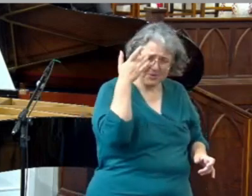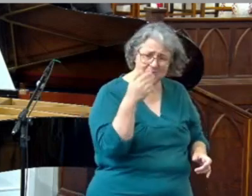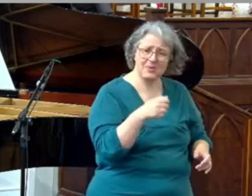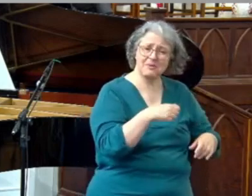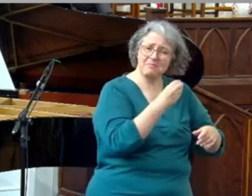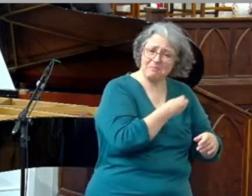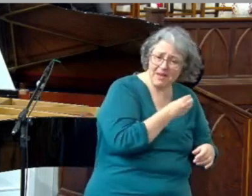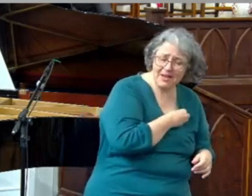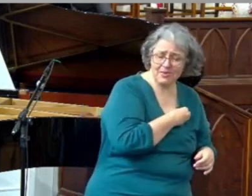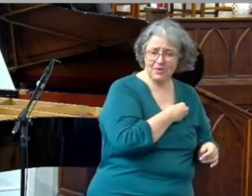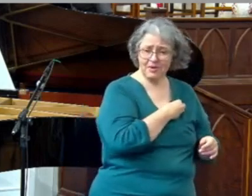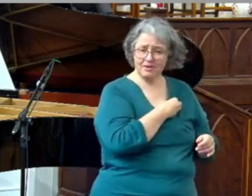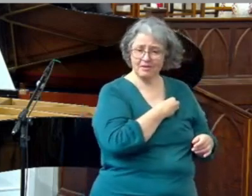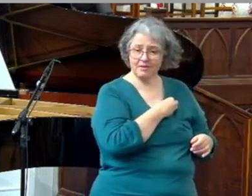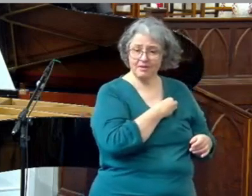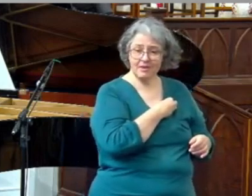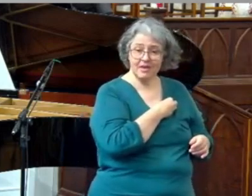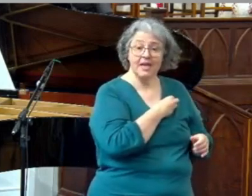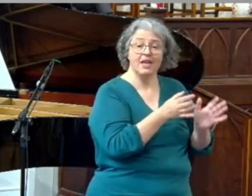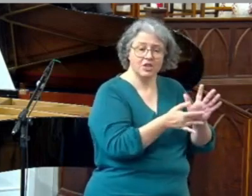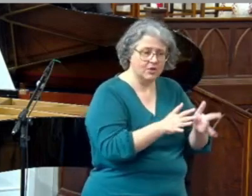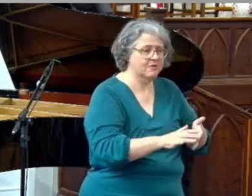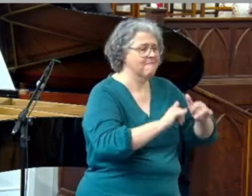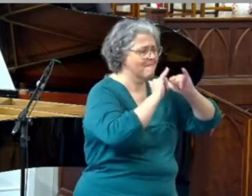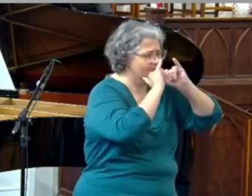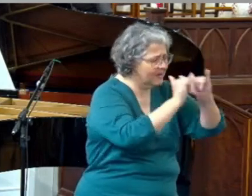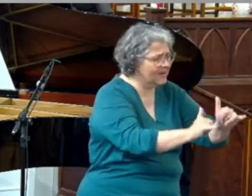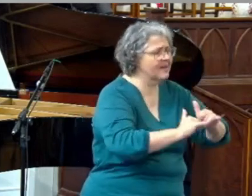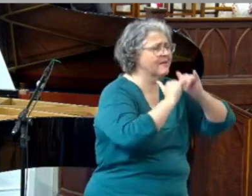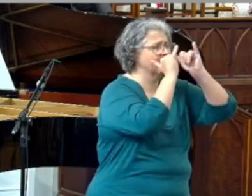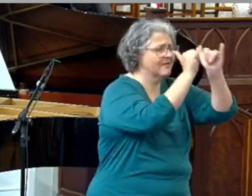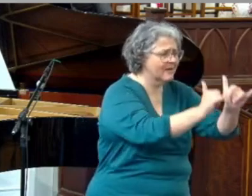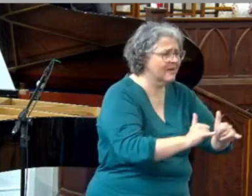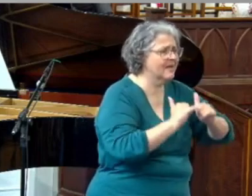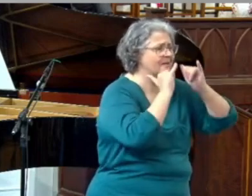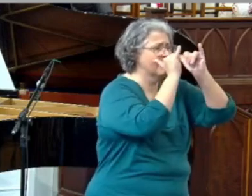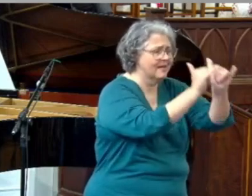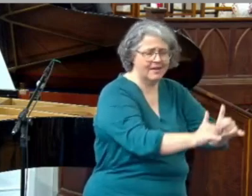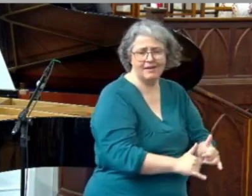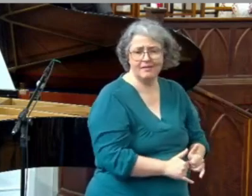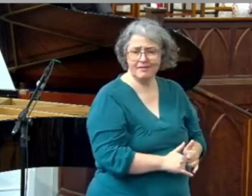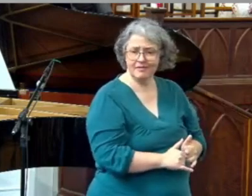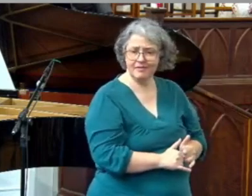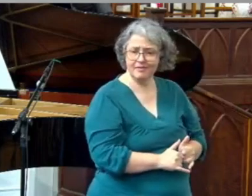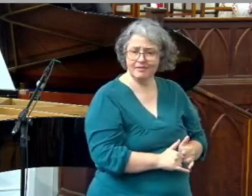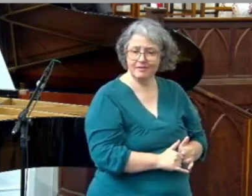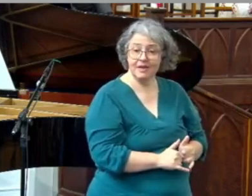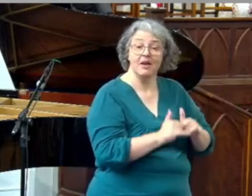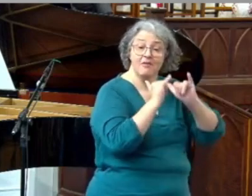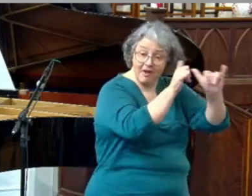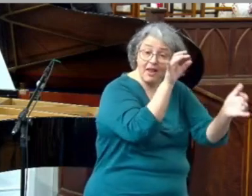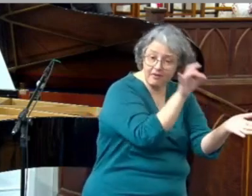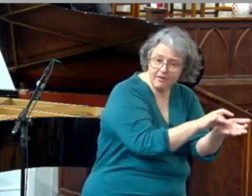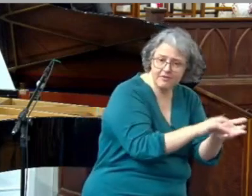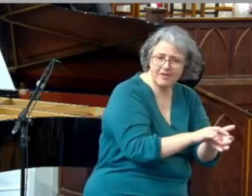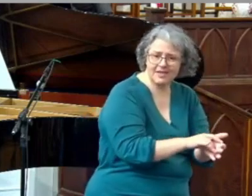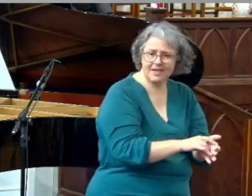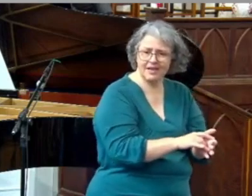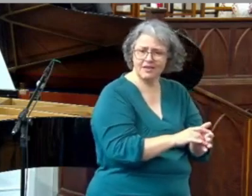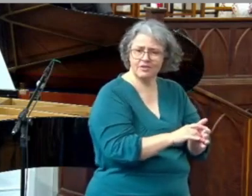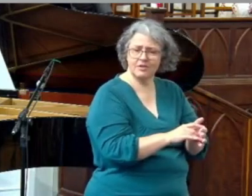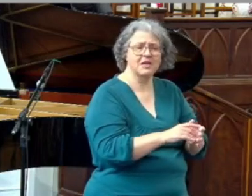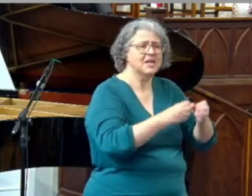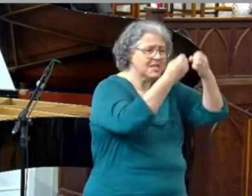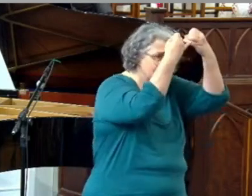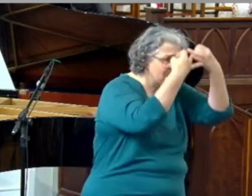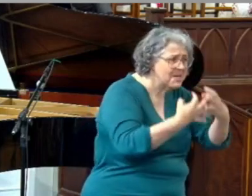um sábio discernimento. Por isso que devemos atentar para o que o texto está ensinando.